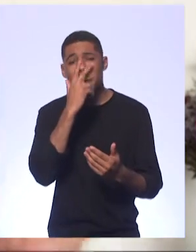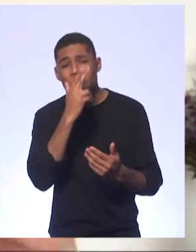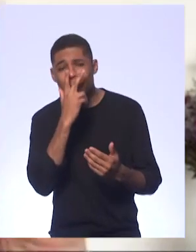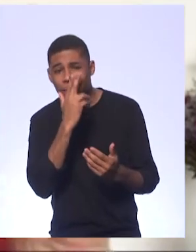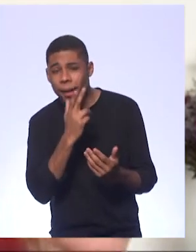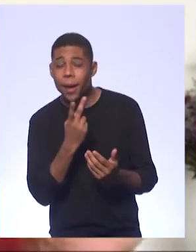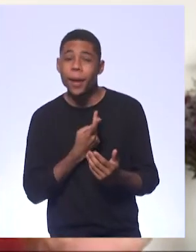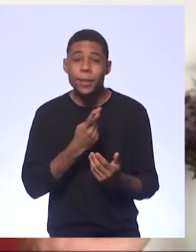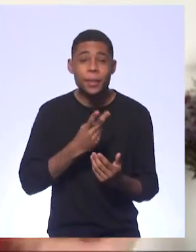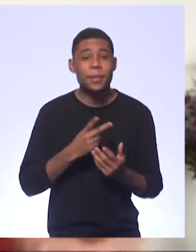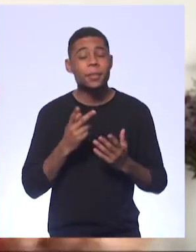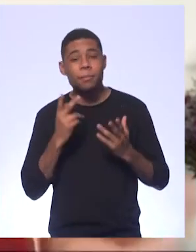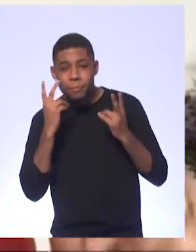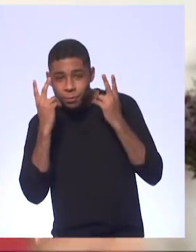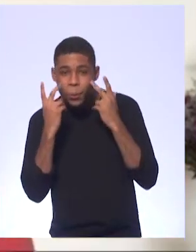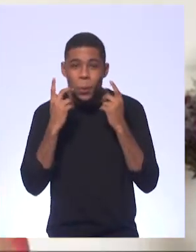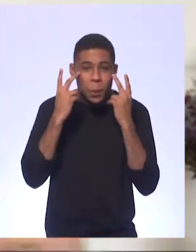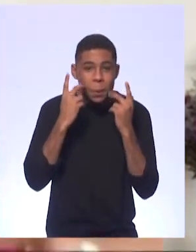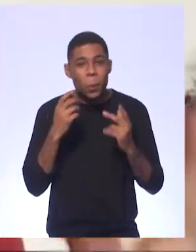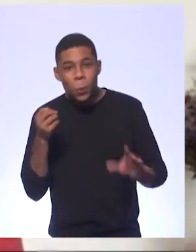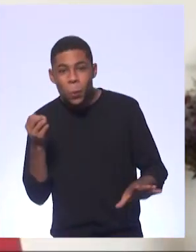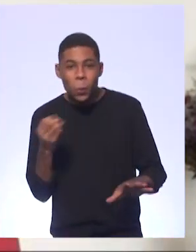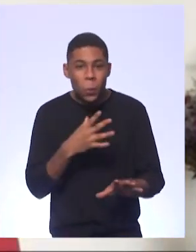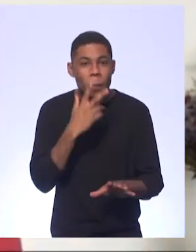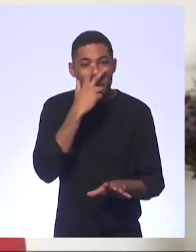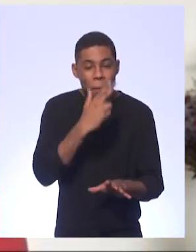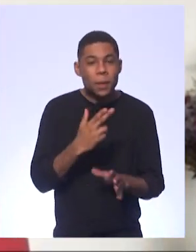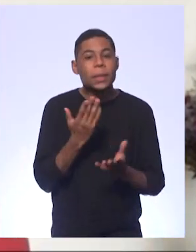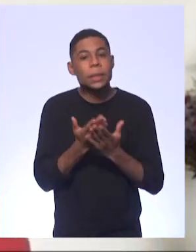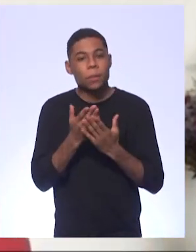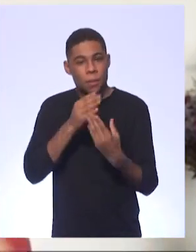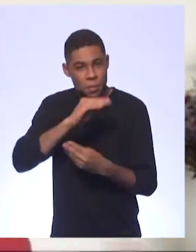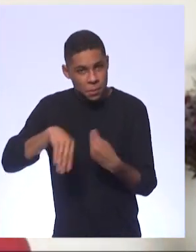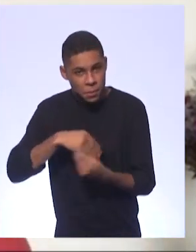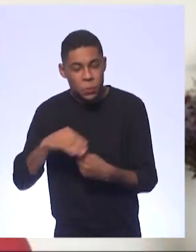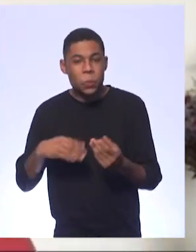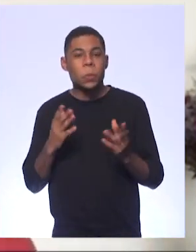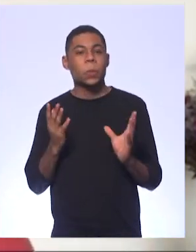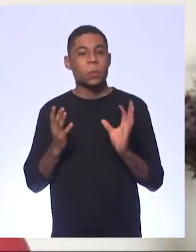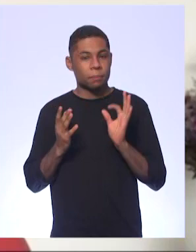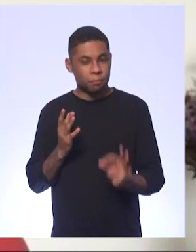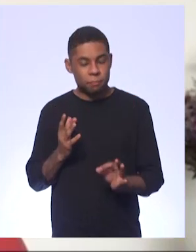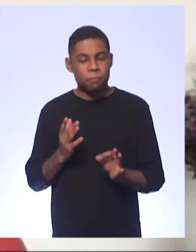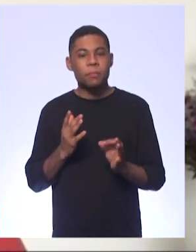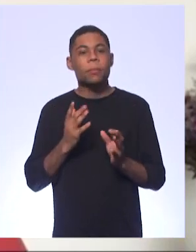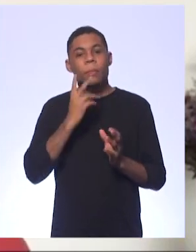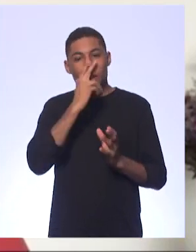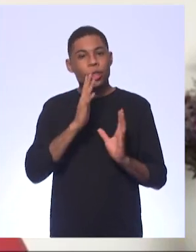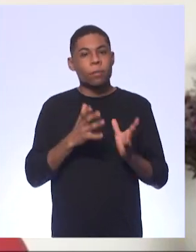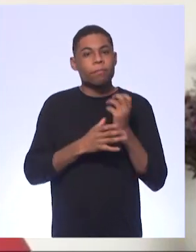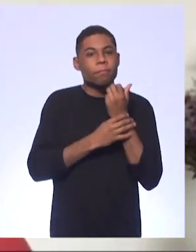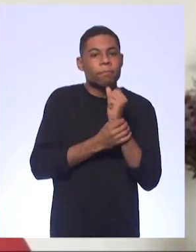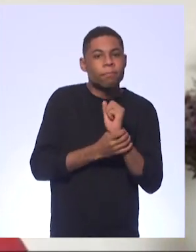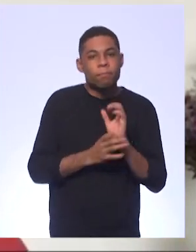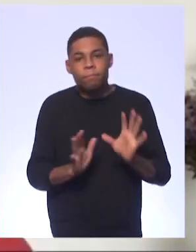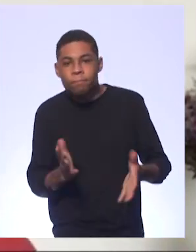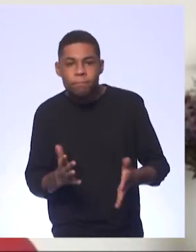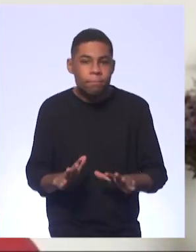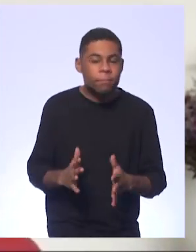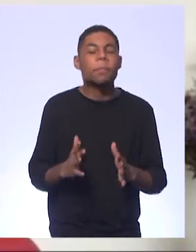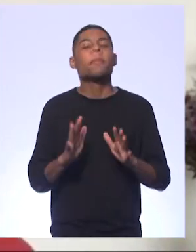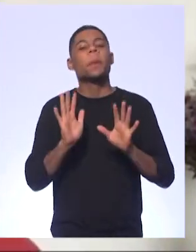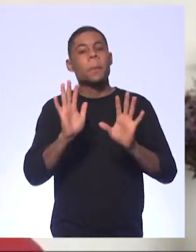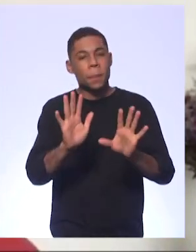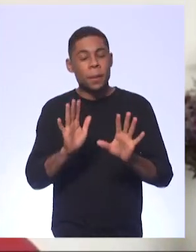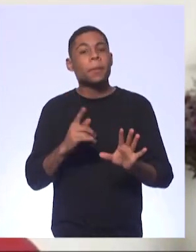numa normalidade nova de ensino híbrido, de insegurança, é claro, mas a